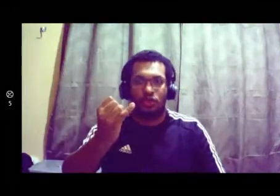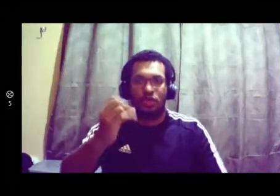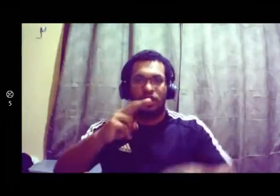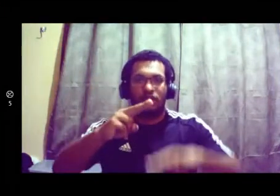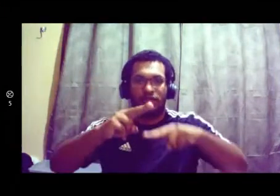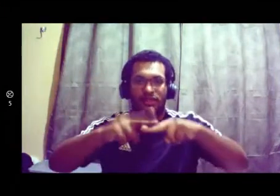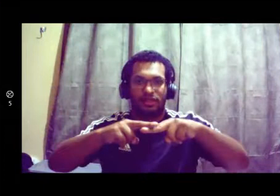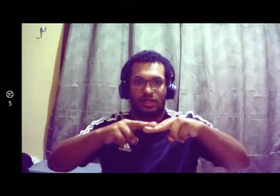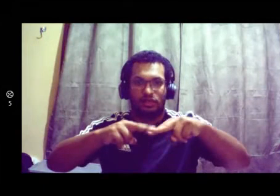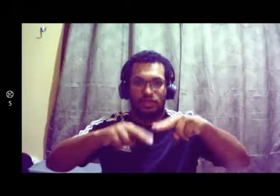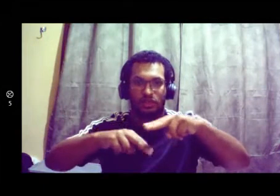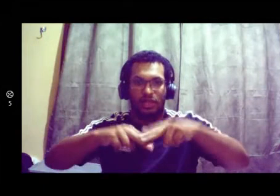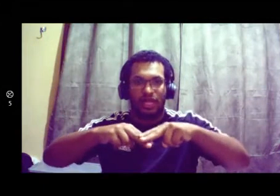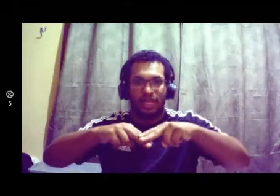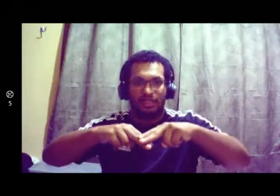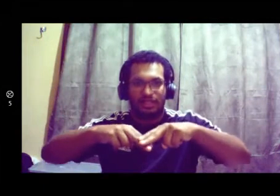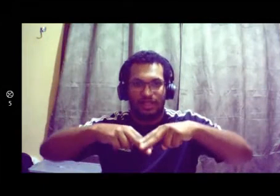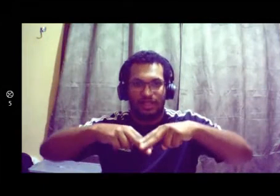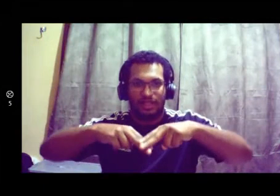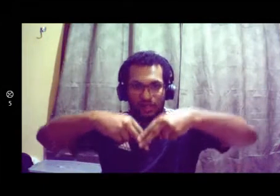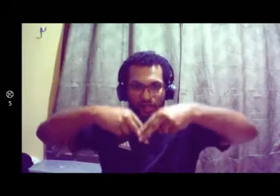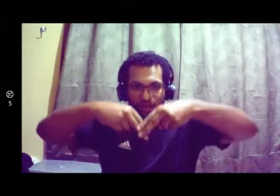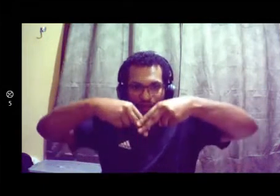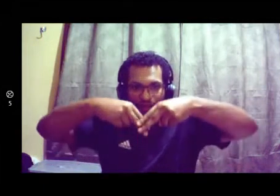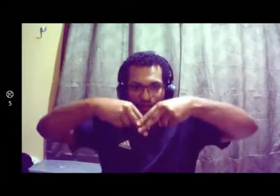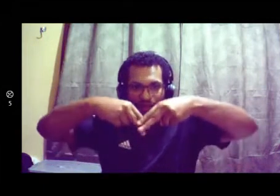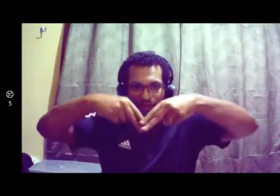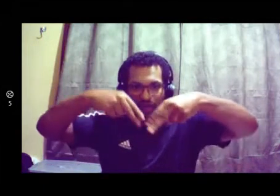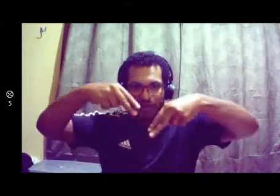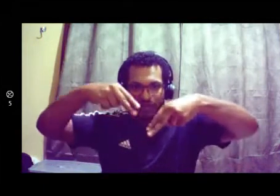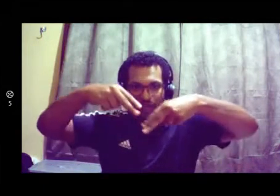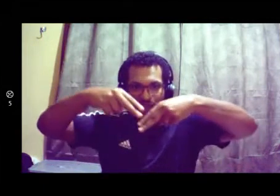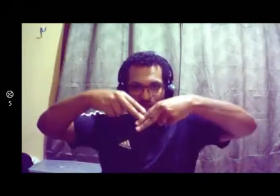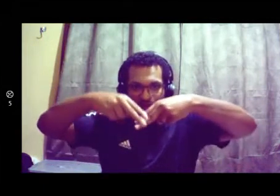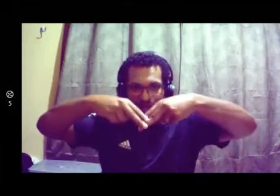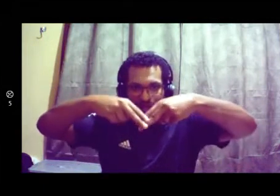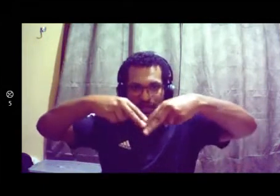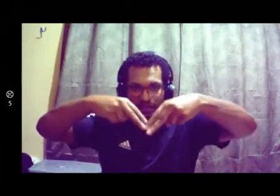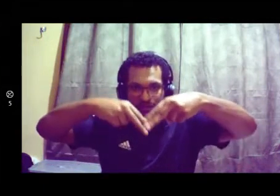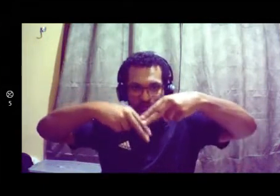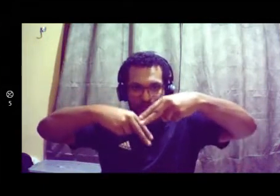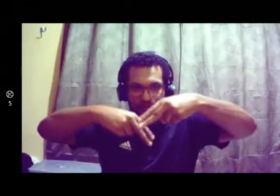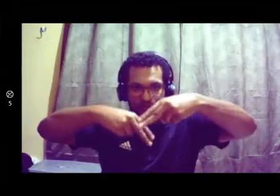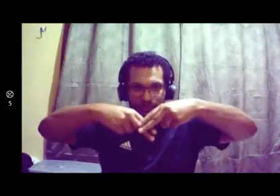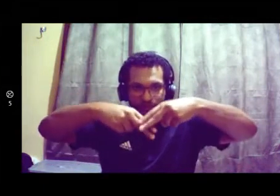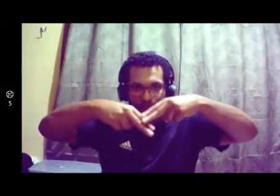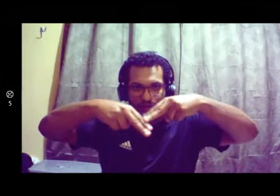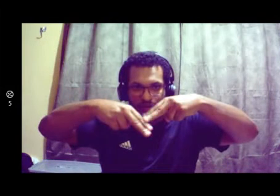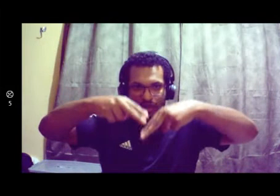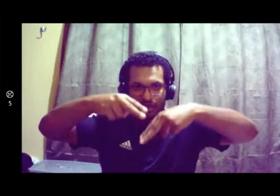junho e esse sinalzinho. Esse sinalzinho, ó, vocês estão conseguindo ver? É 2 dedinhos e faz assim, ó.